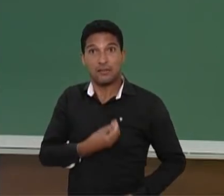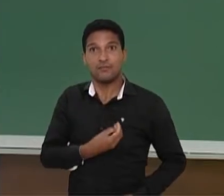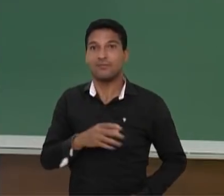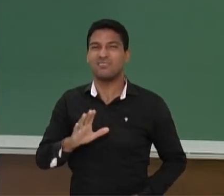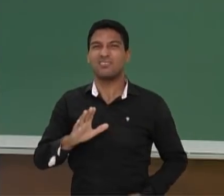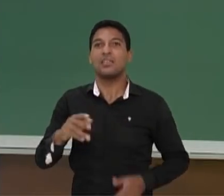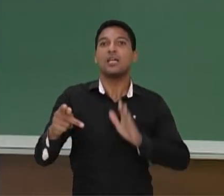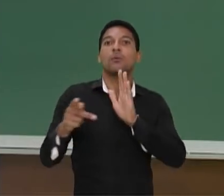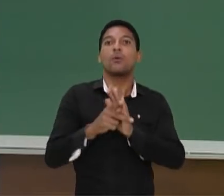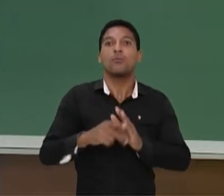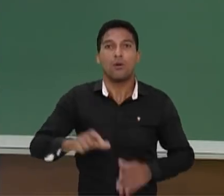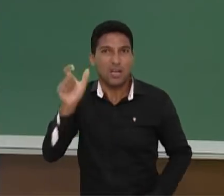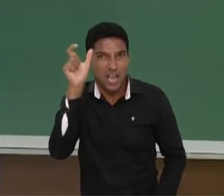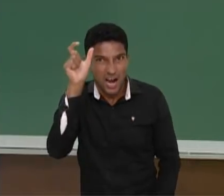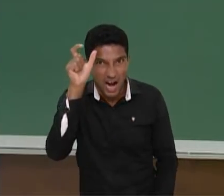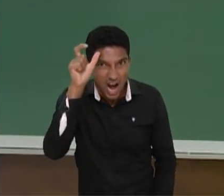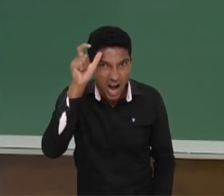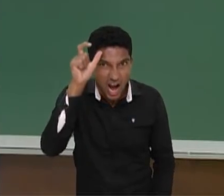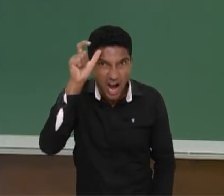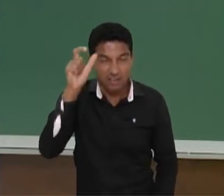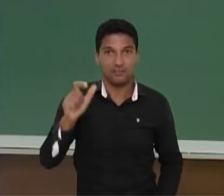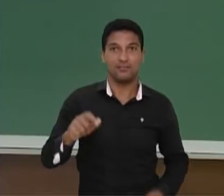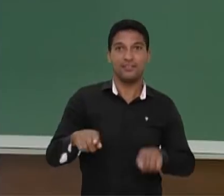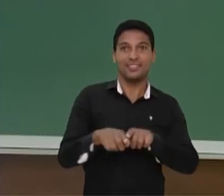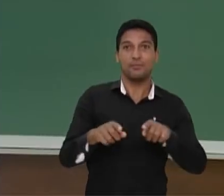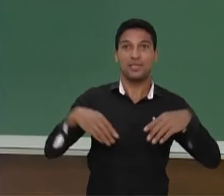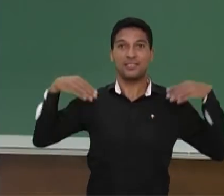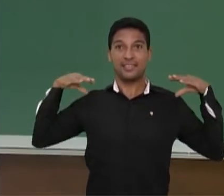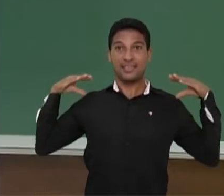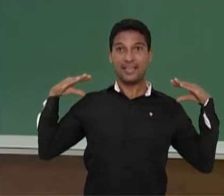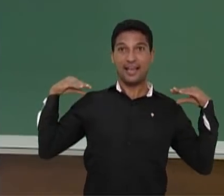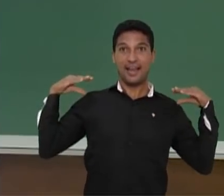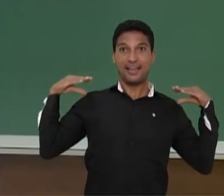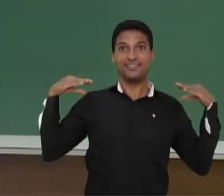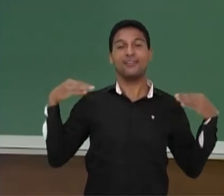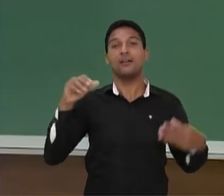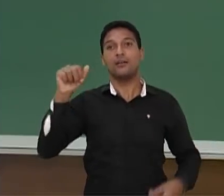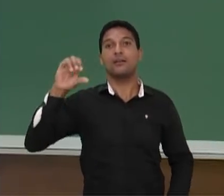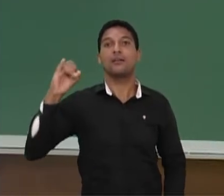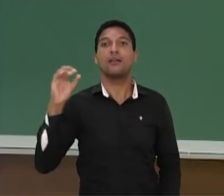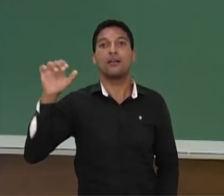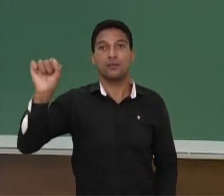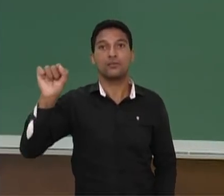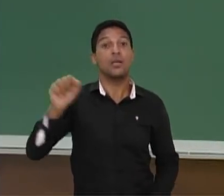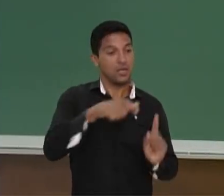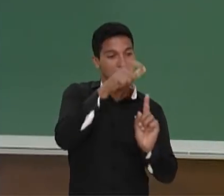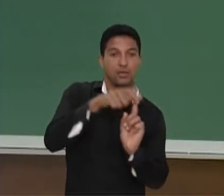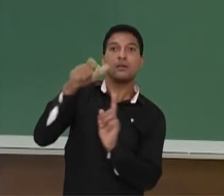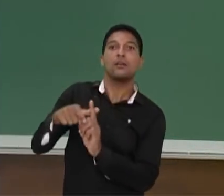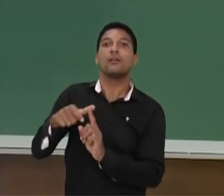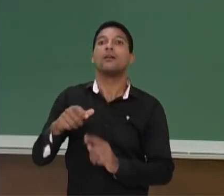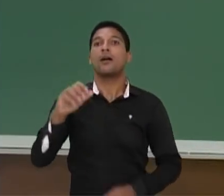demônios, anjos. Então, esses são os personagens alegóricos.